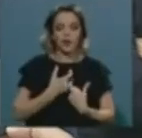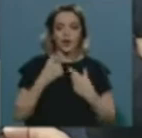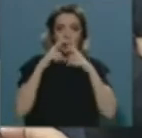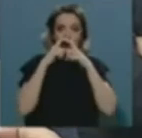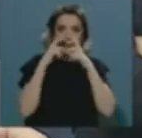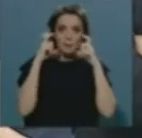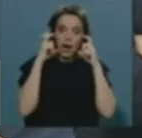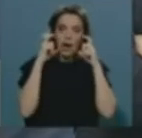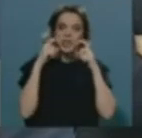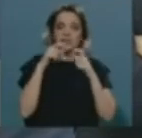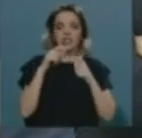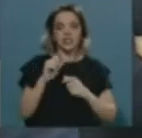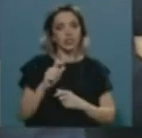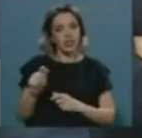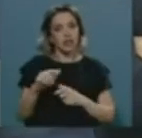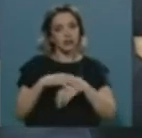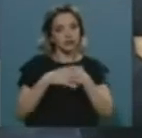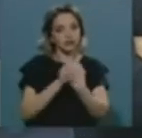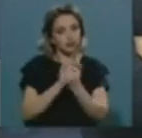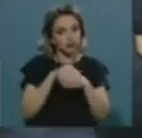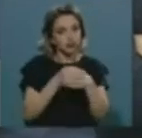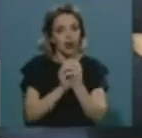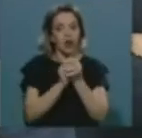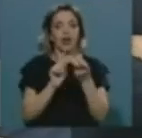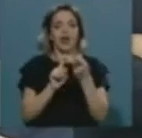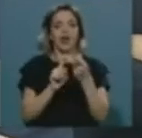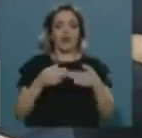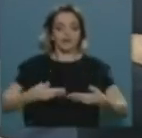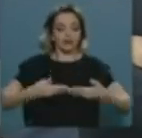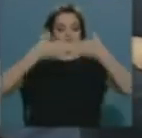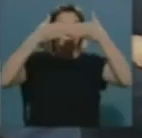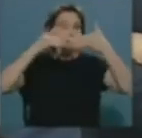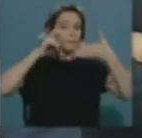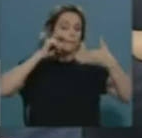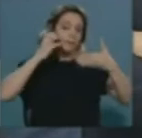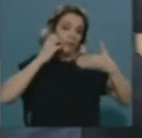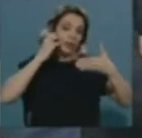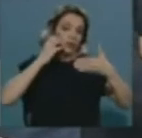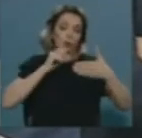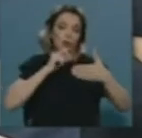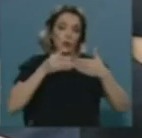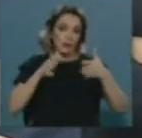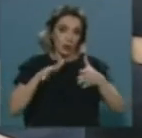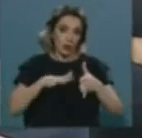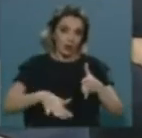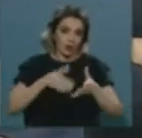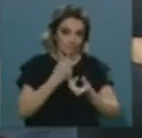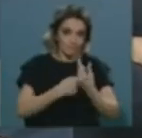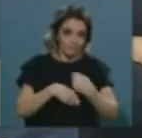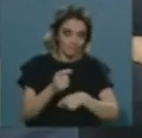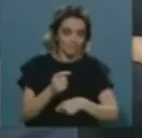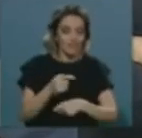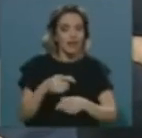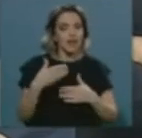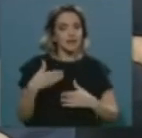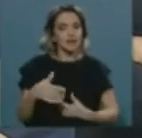os desinfetantes, enfim, os acrílicos para a abertura dos espaços e que em breve as